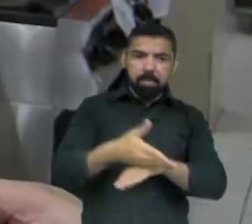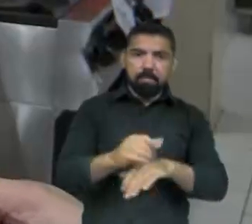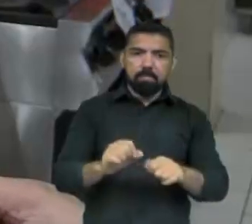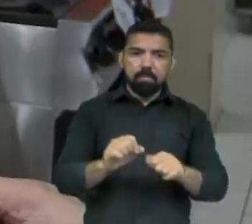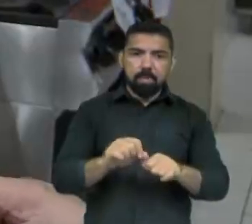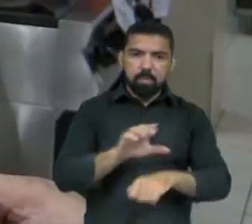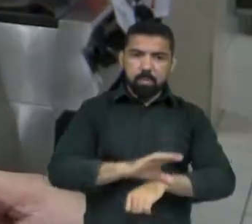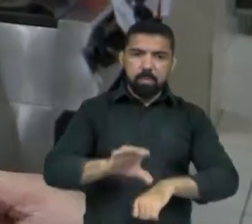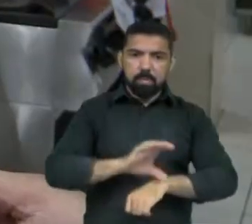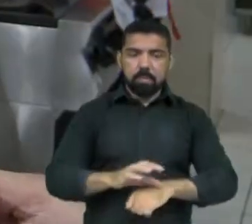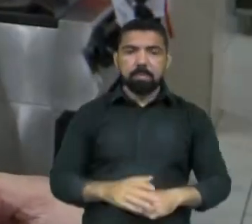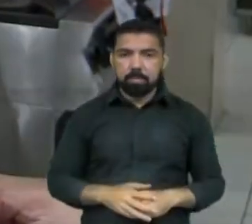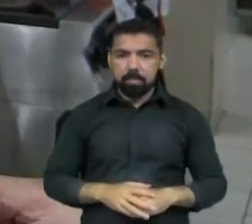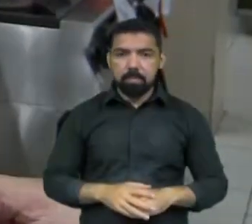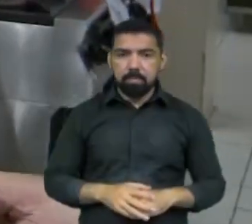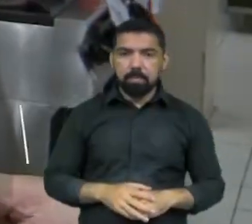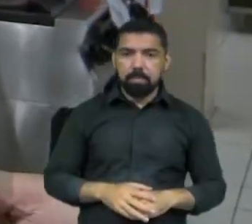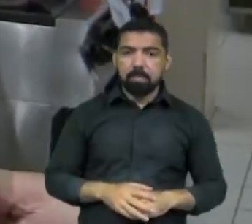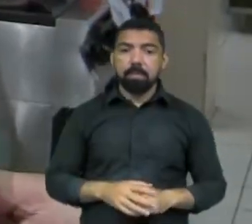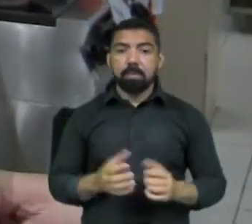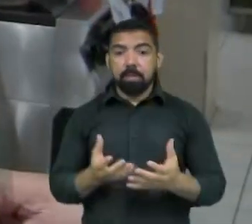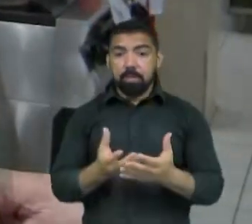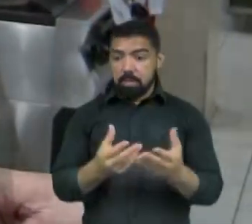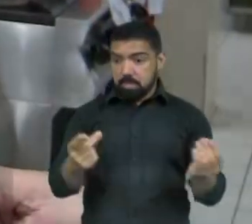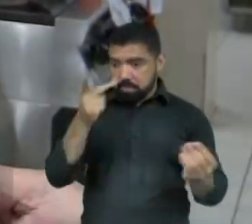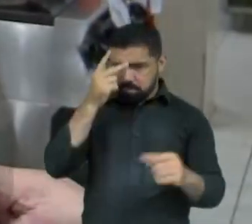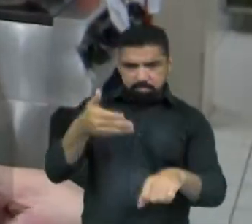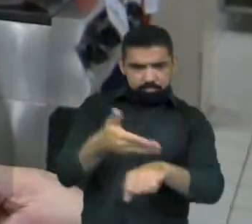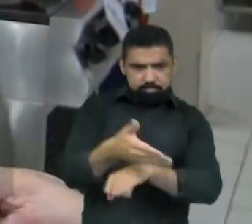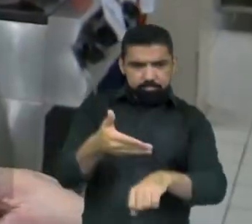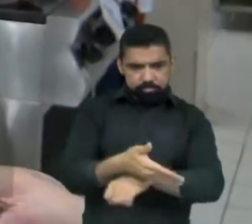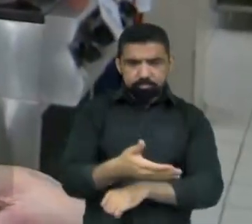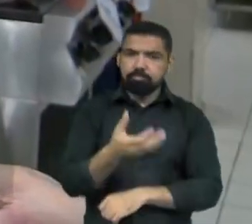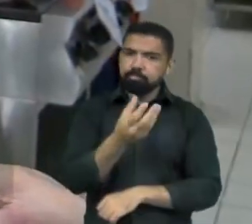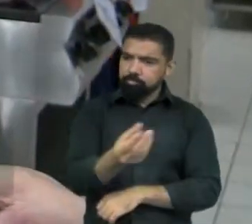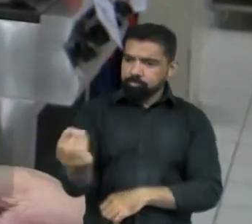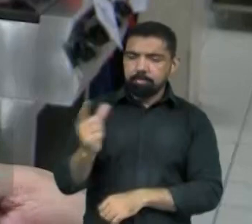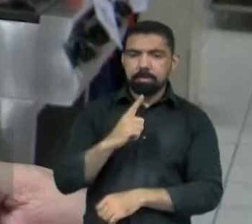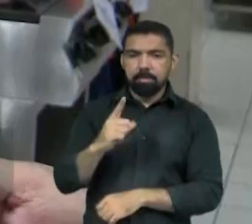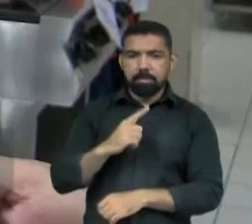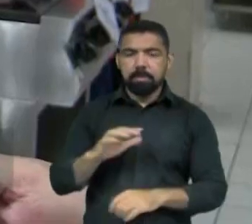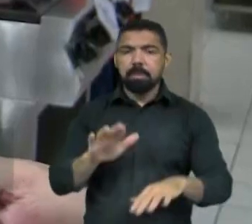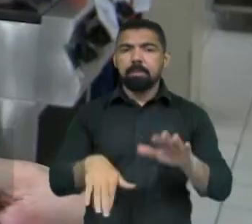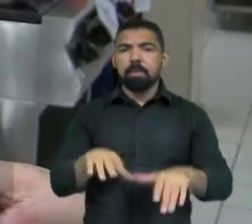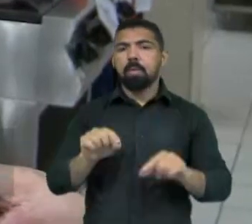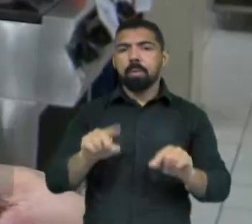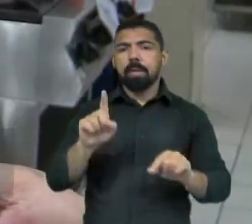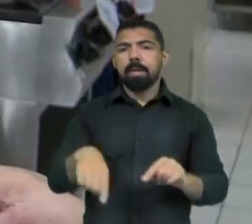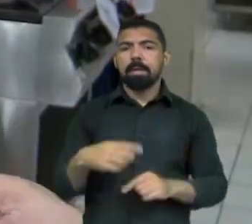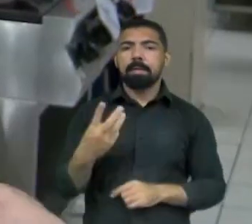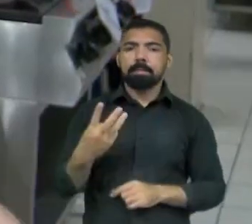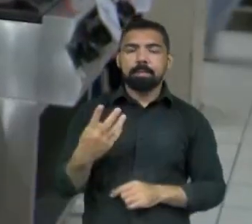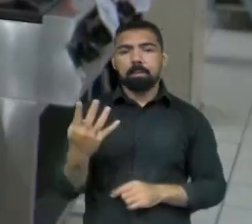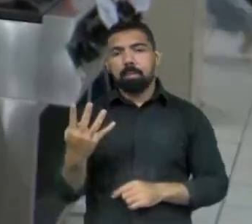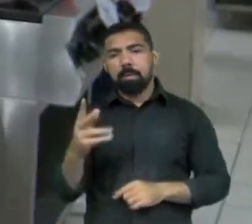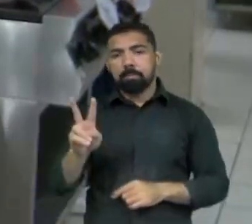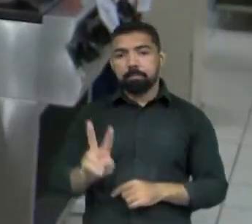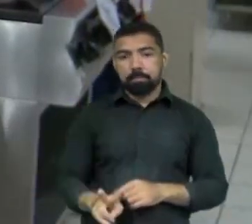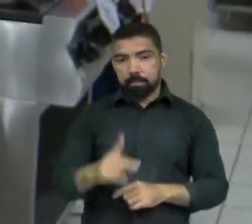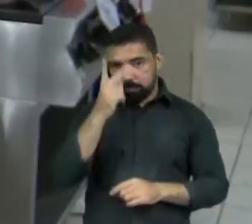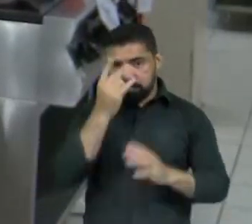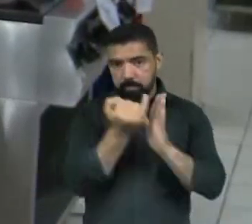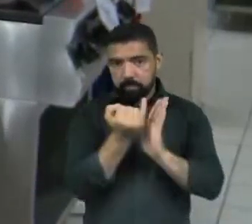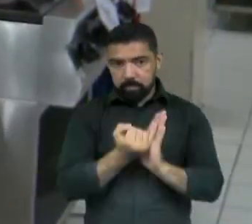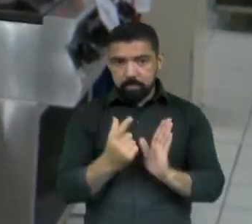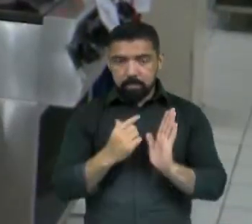A procura que a gente tem é muito grande, né? A gente tem geralmente 3 a 4 vezes o número de matriculados,